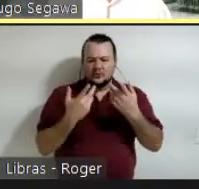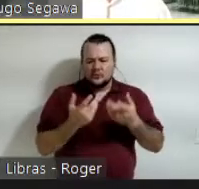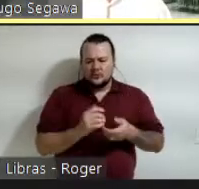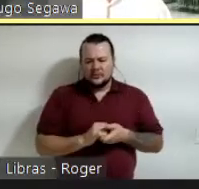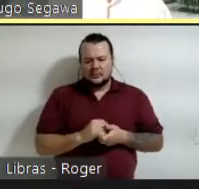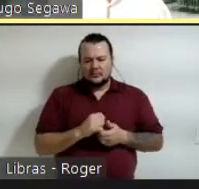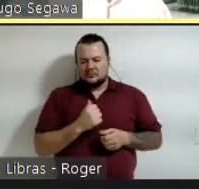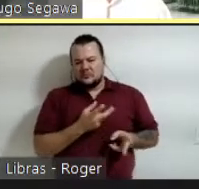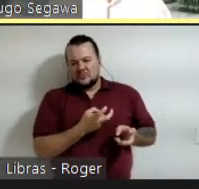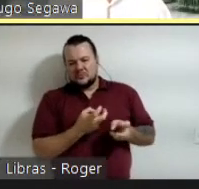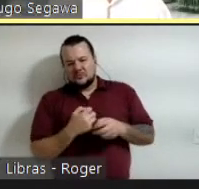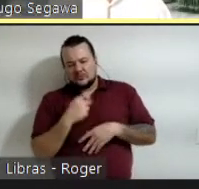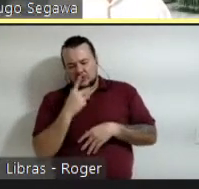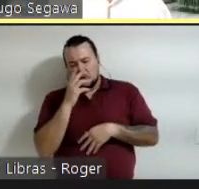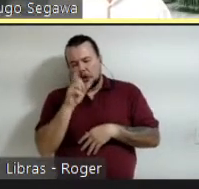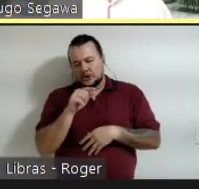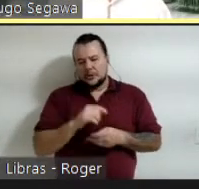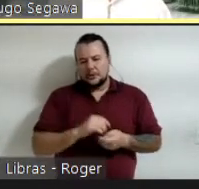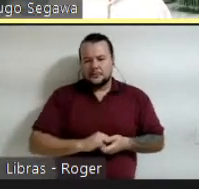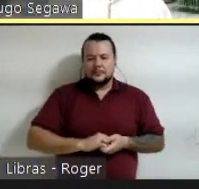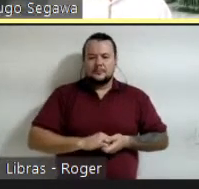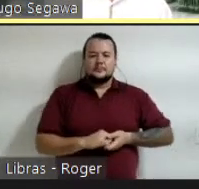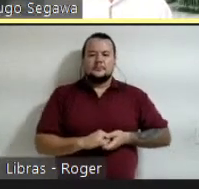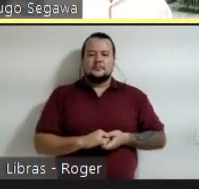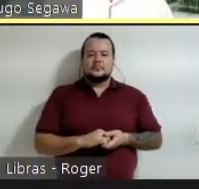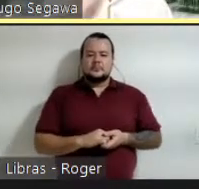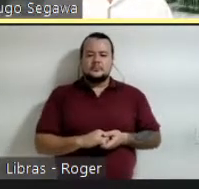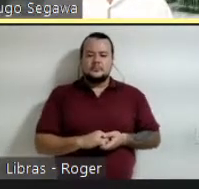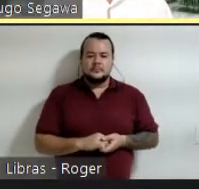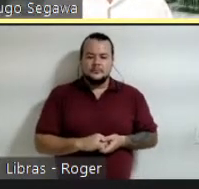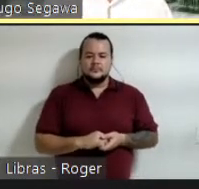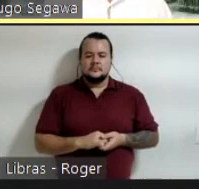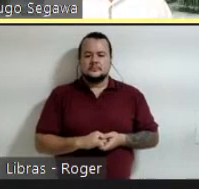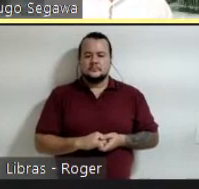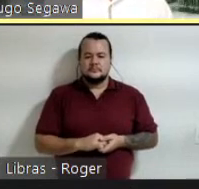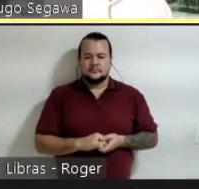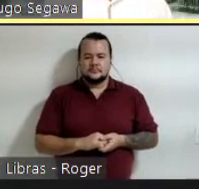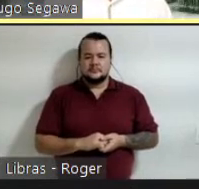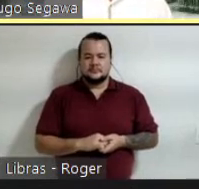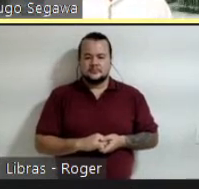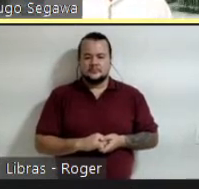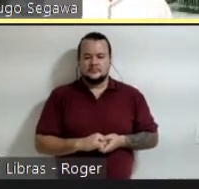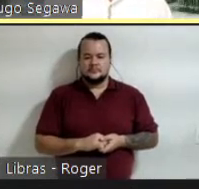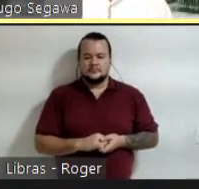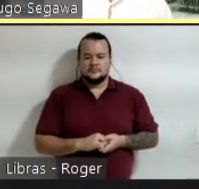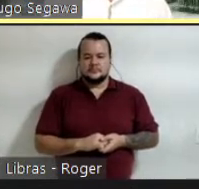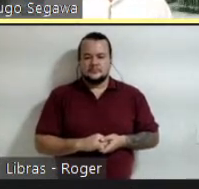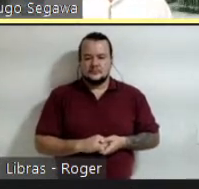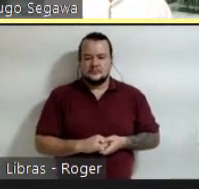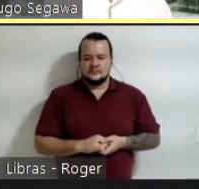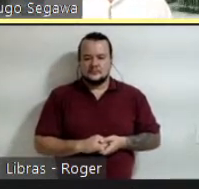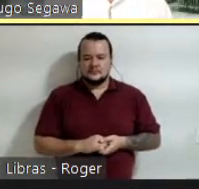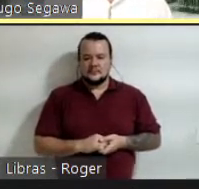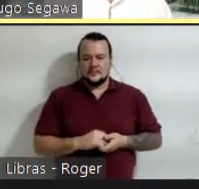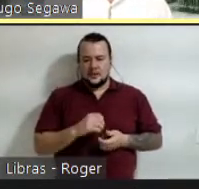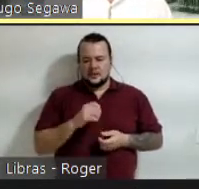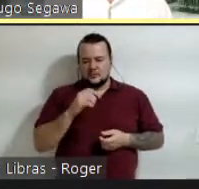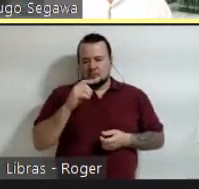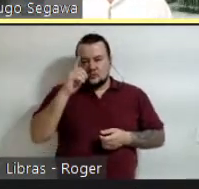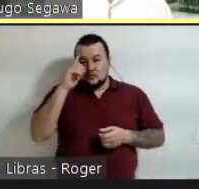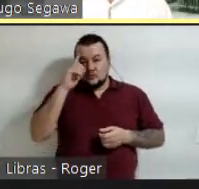que é o Burle Marx. E aí, quando ele vai embora, volta para a